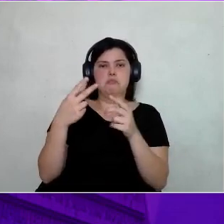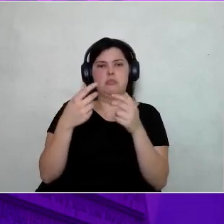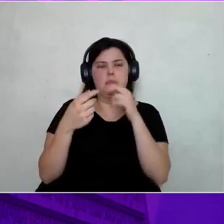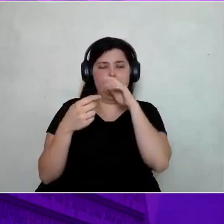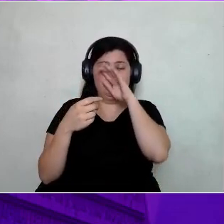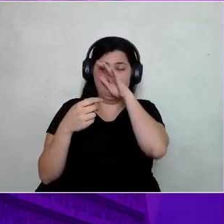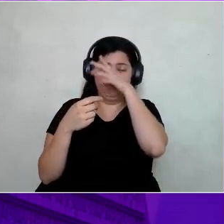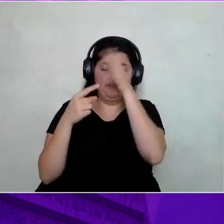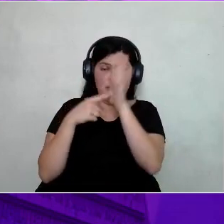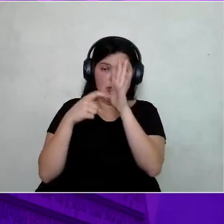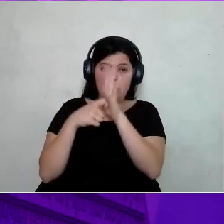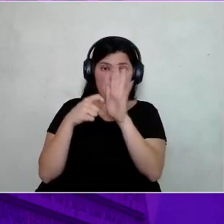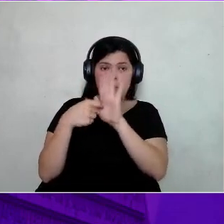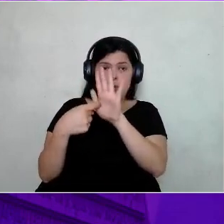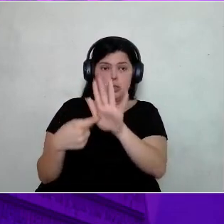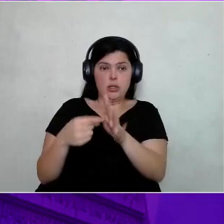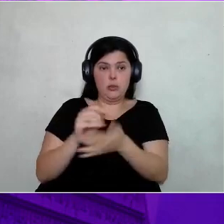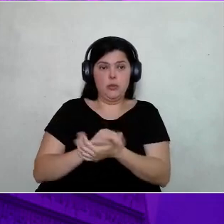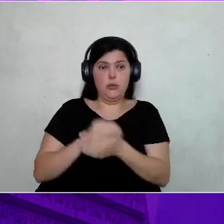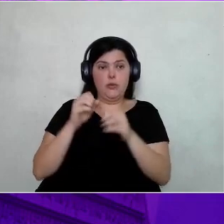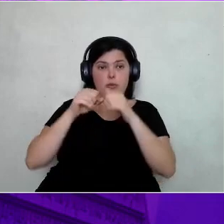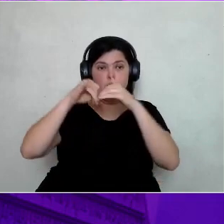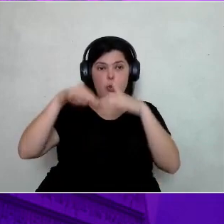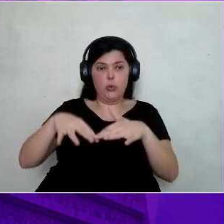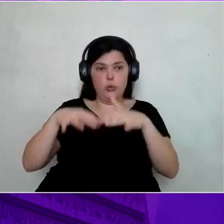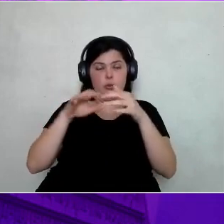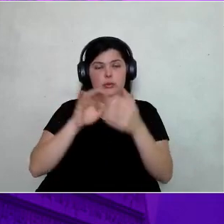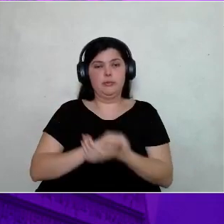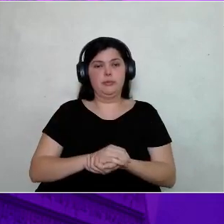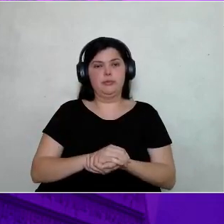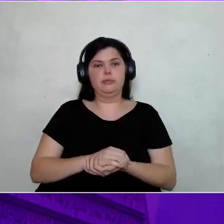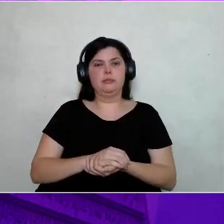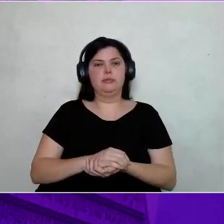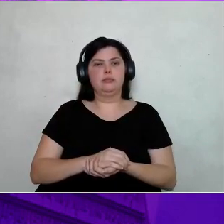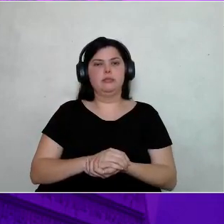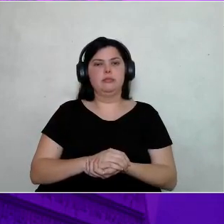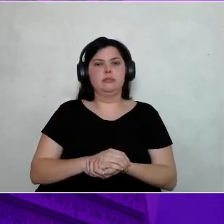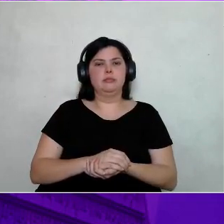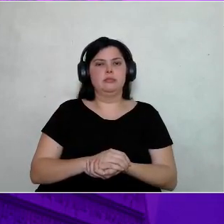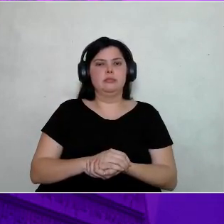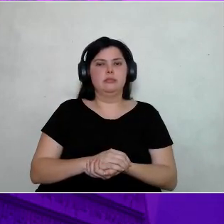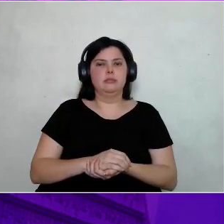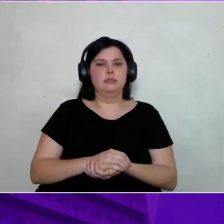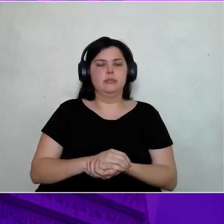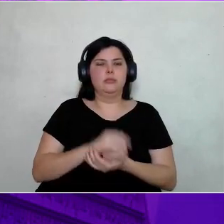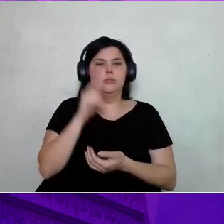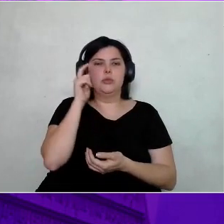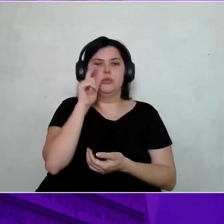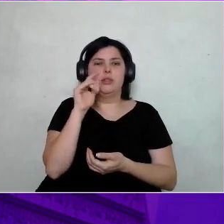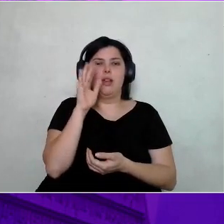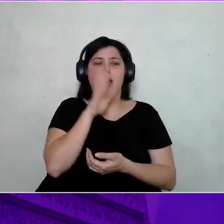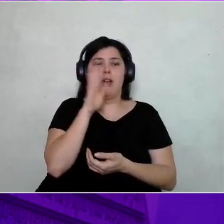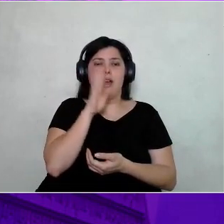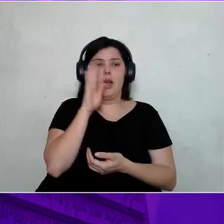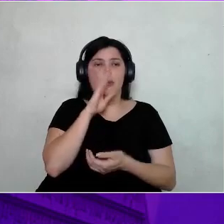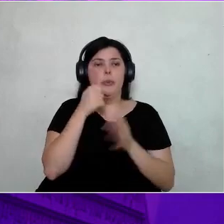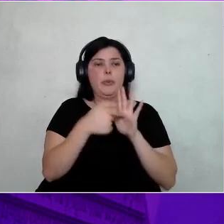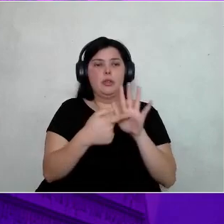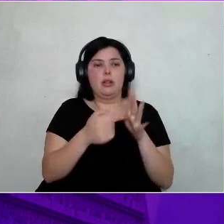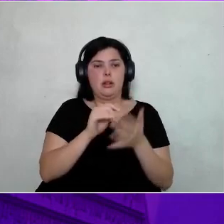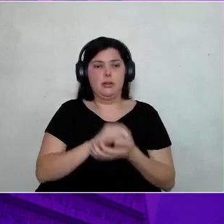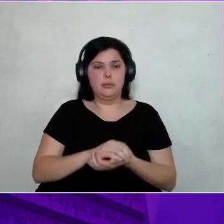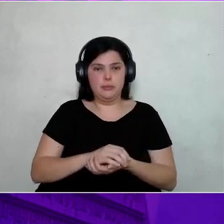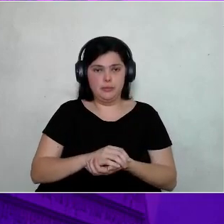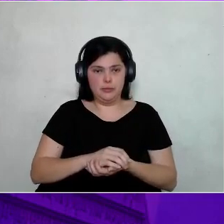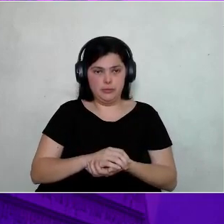aqui os fluxos, somente para ser mais rapidinho ali. Né?